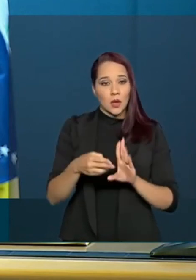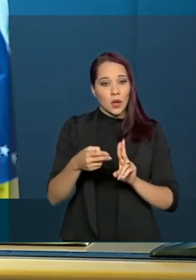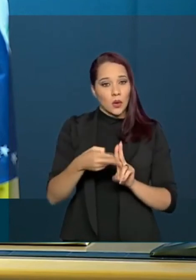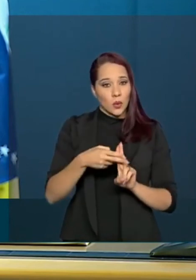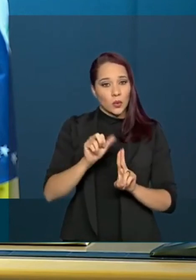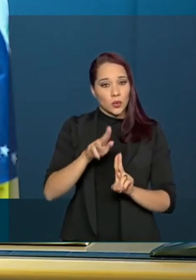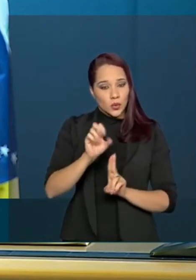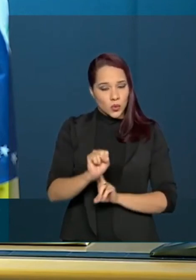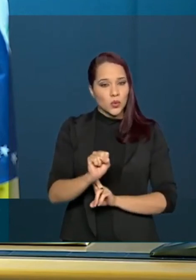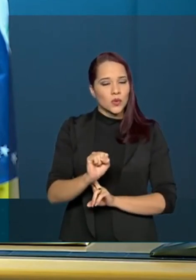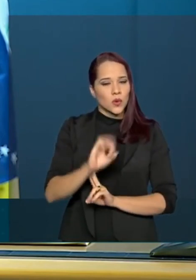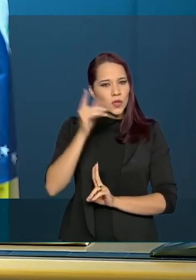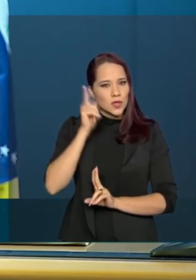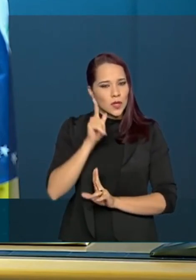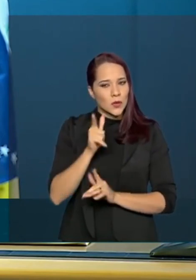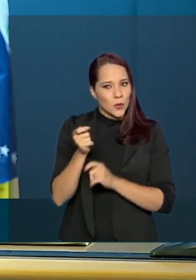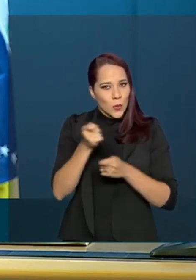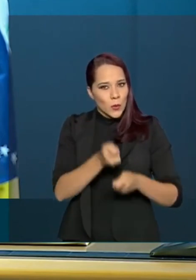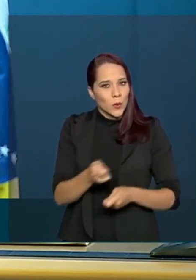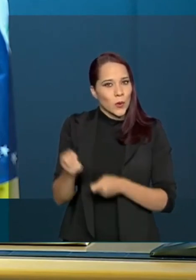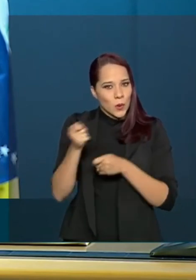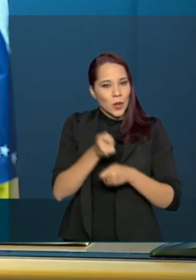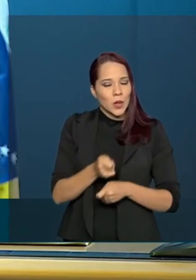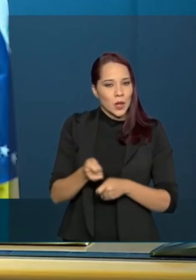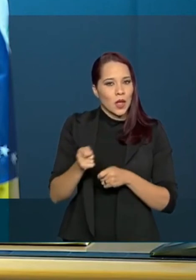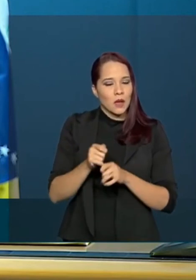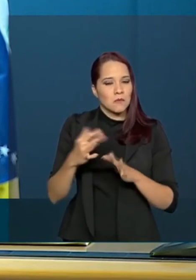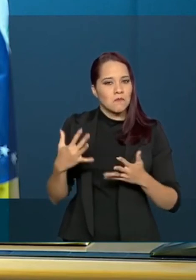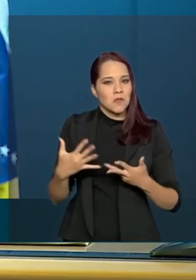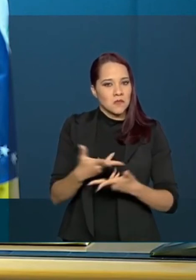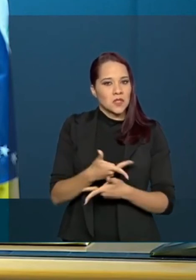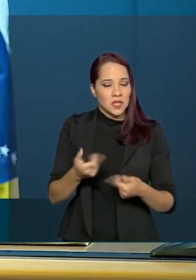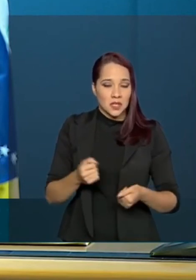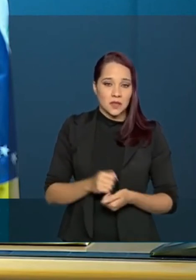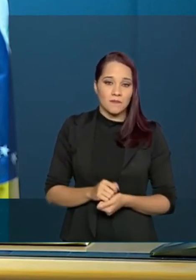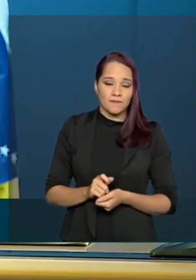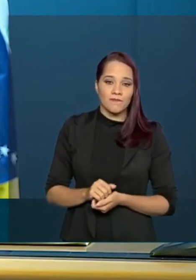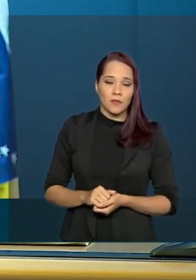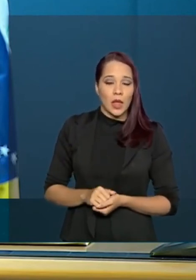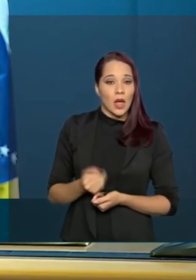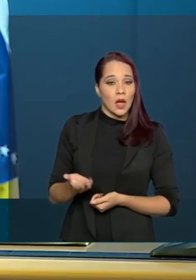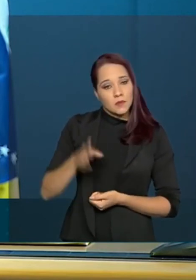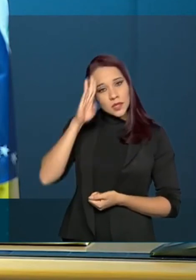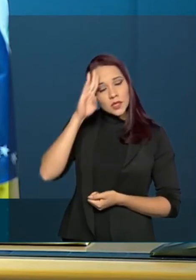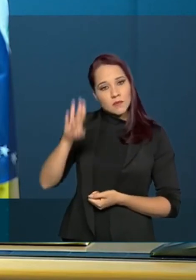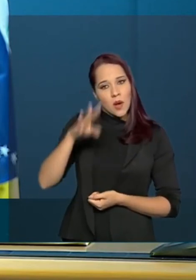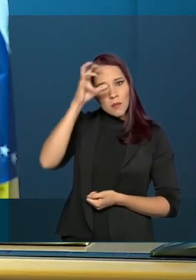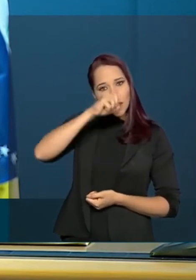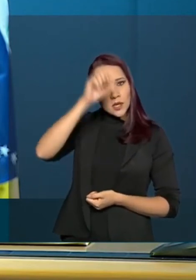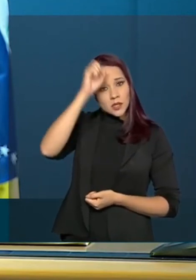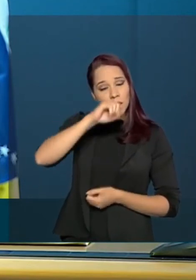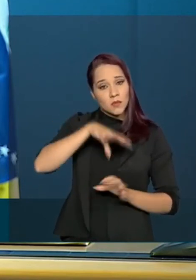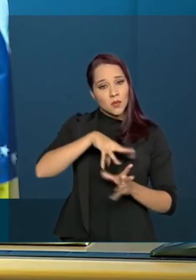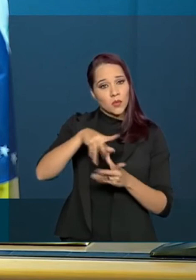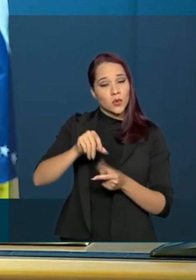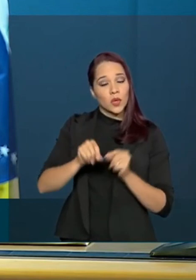conseguiu conter e conseguiu reagir de forma bastante eficiente. E aí é o que eu falo, a principal lição que se tem para o mundo